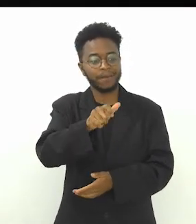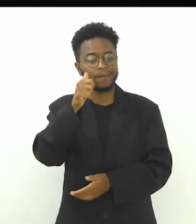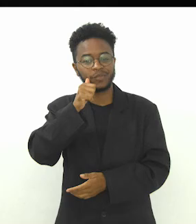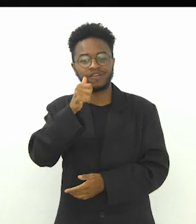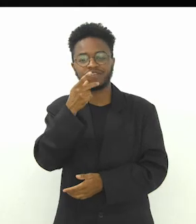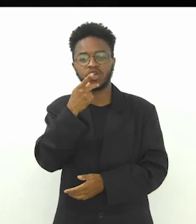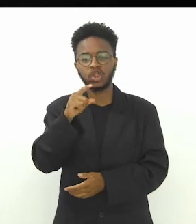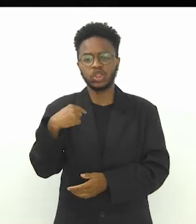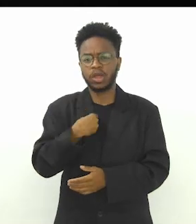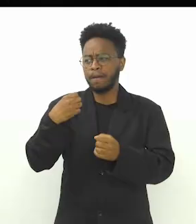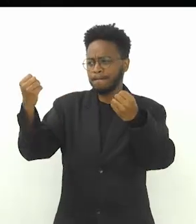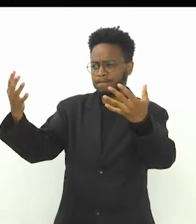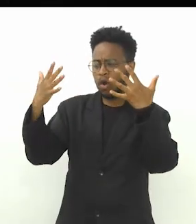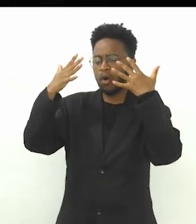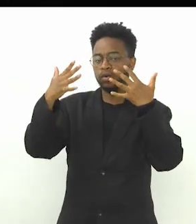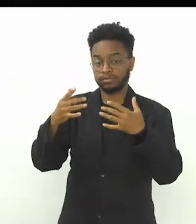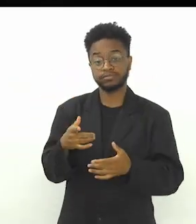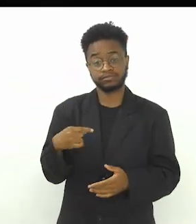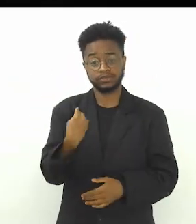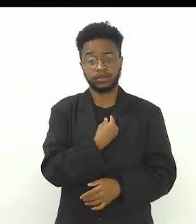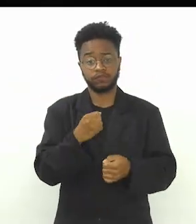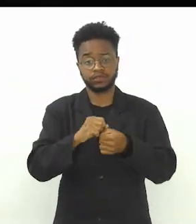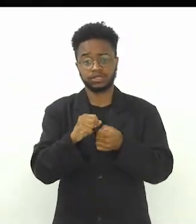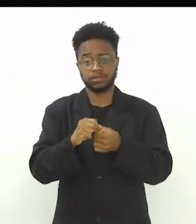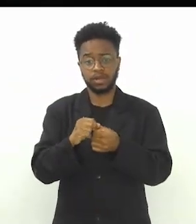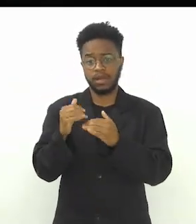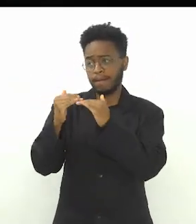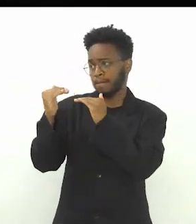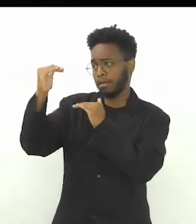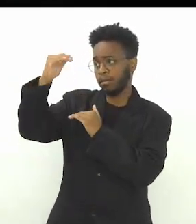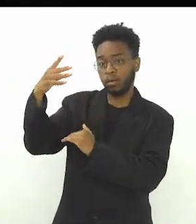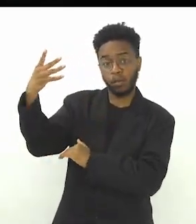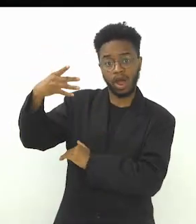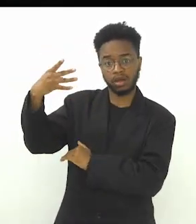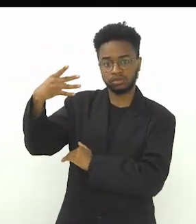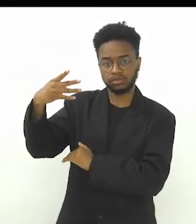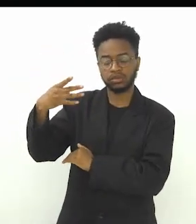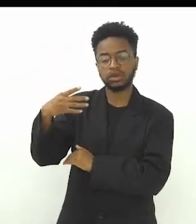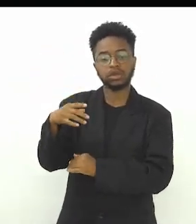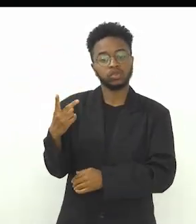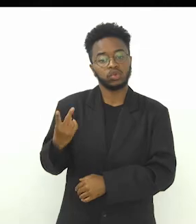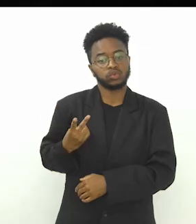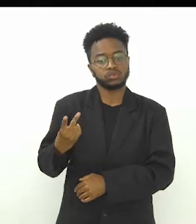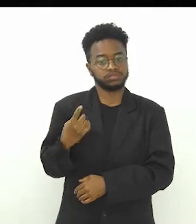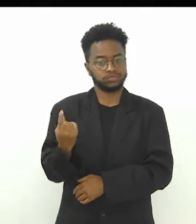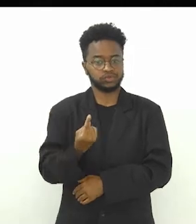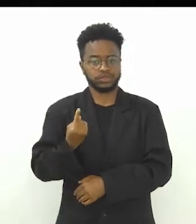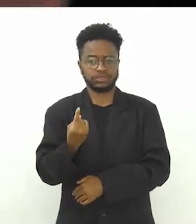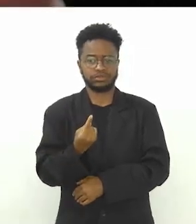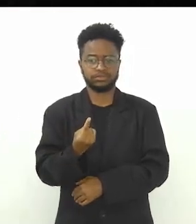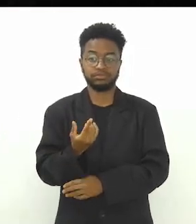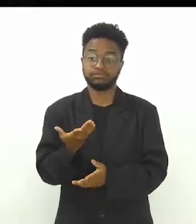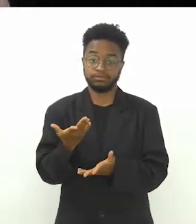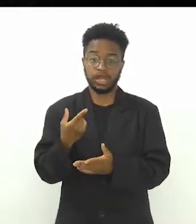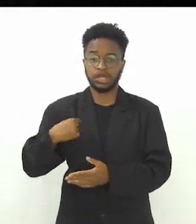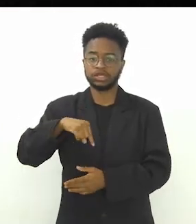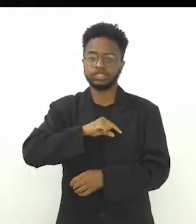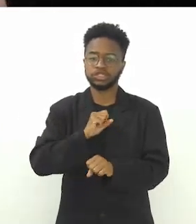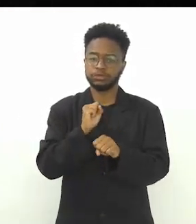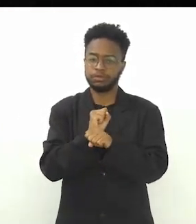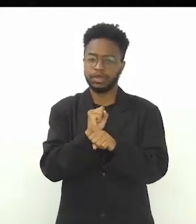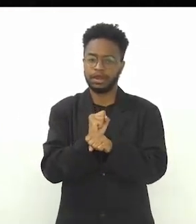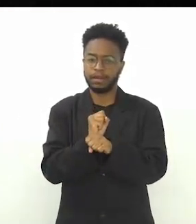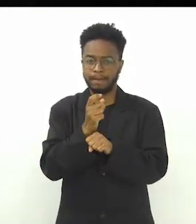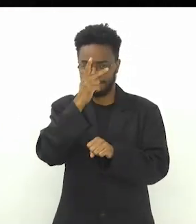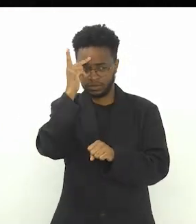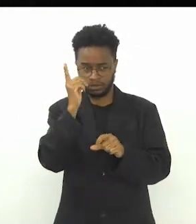iluminadas. Foi, e a gente fez lá no 4º andar. Eu e o Tarcísio, a gente pegou nós dois sozinhos, era tipo, a gente esperava meio